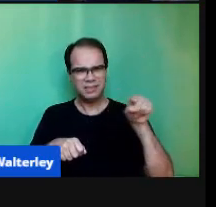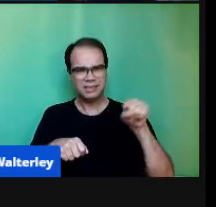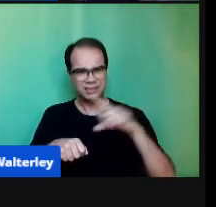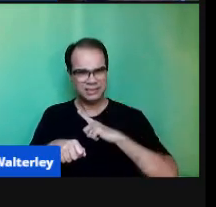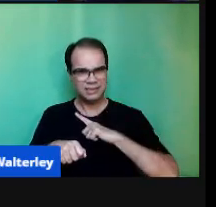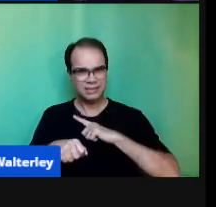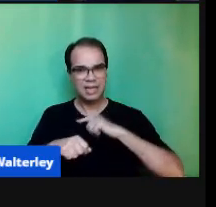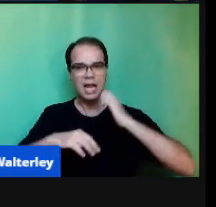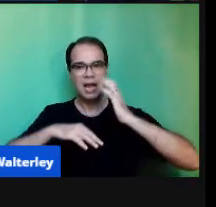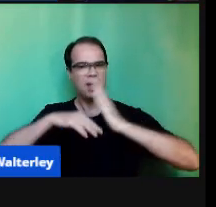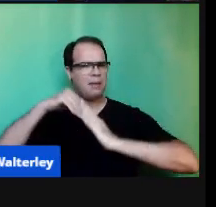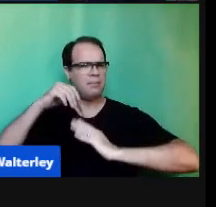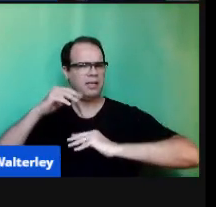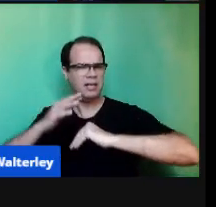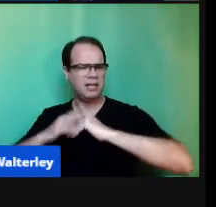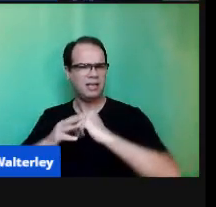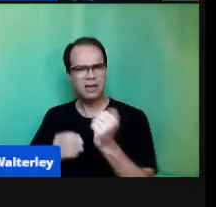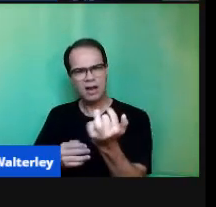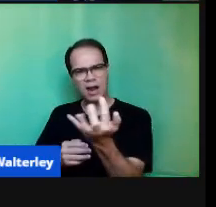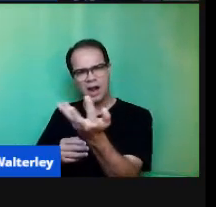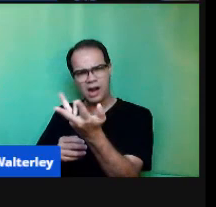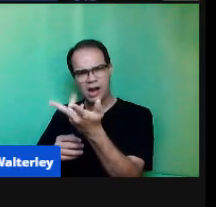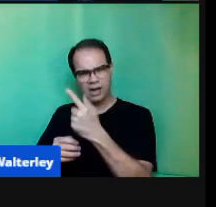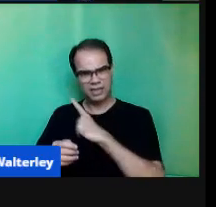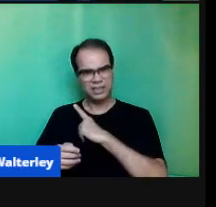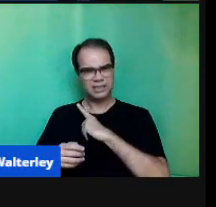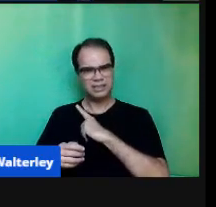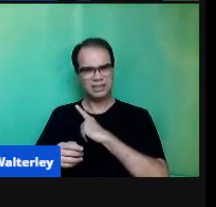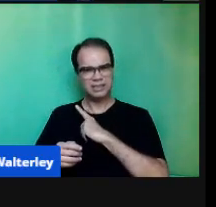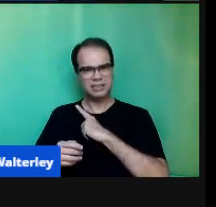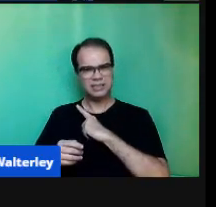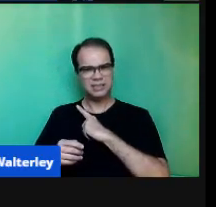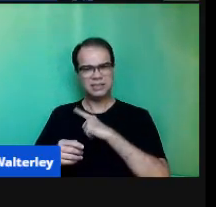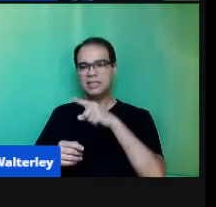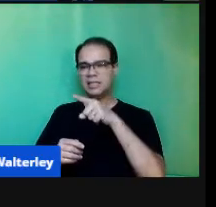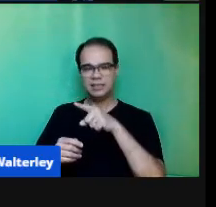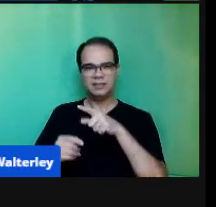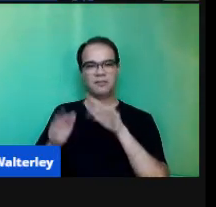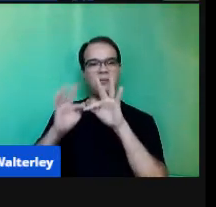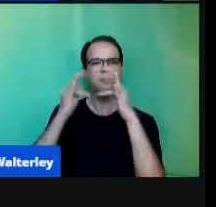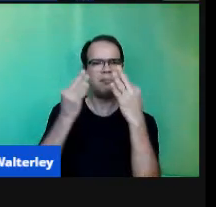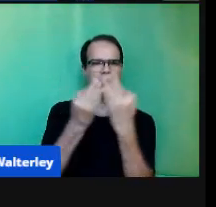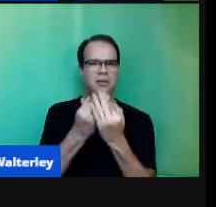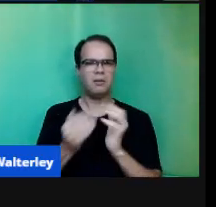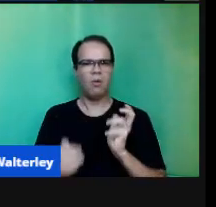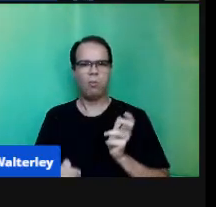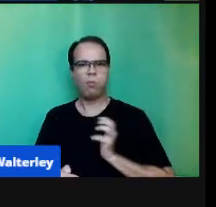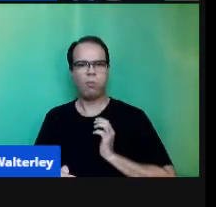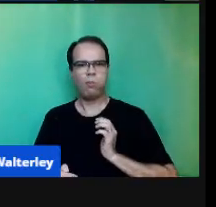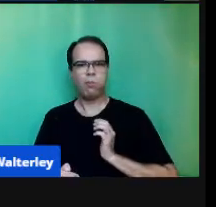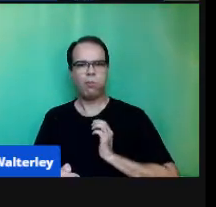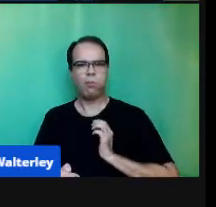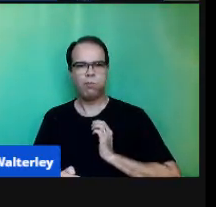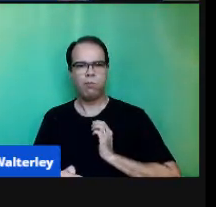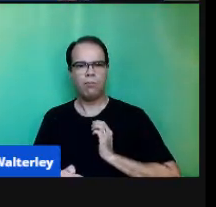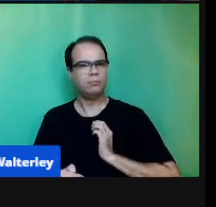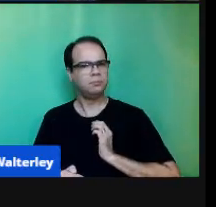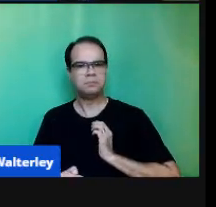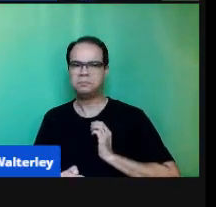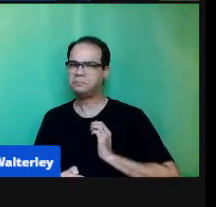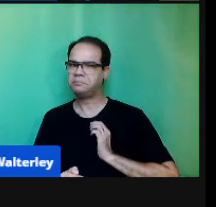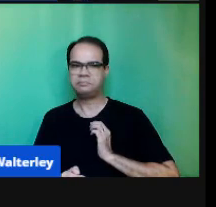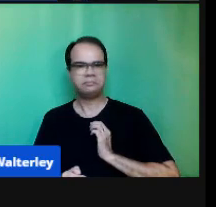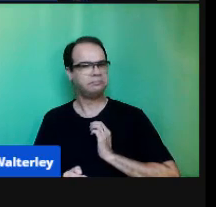vinham de classe A, B, não tinham parentes ricos. Eles eram cartazistas de